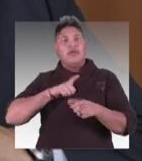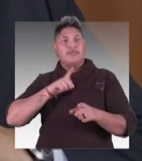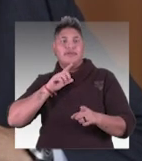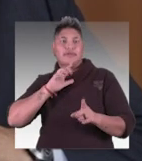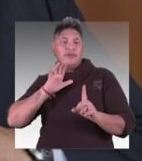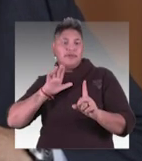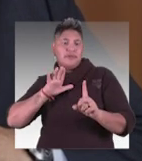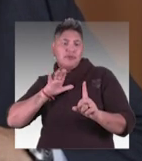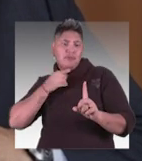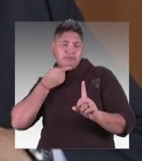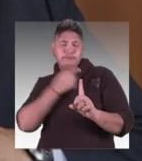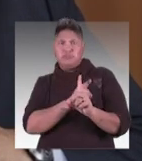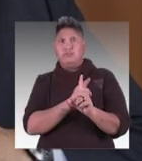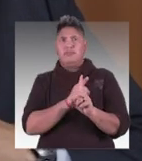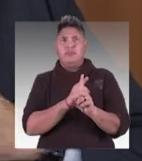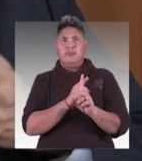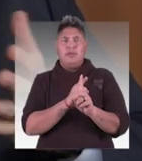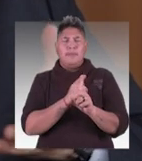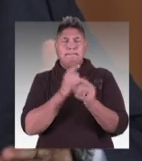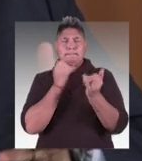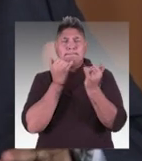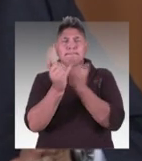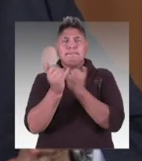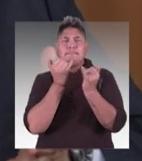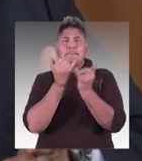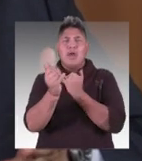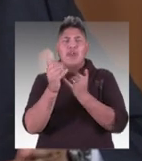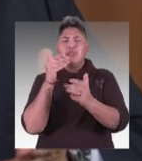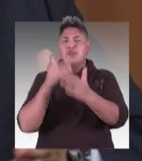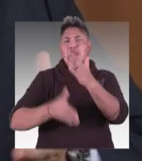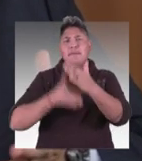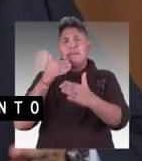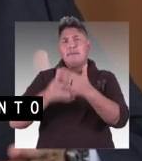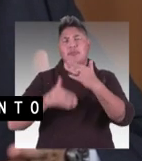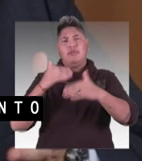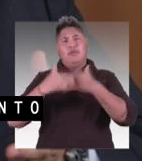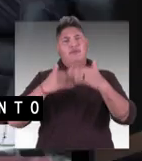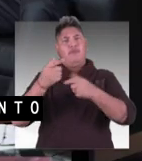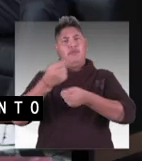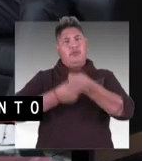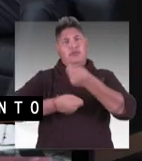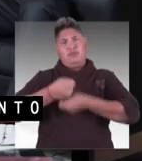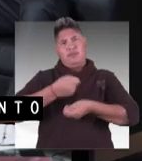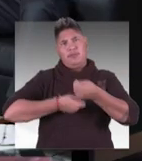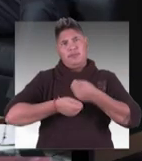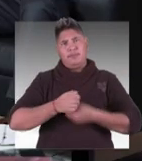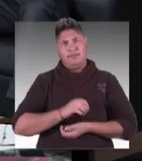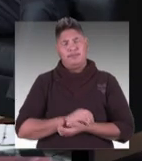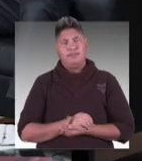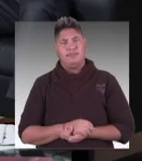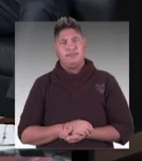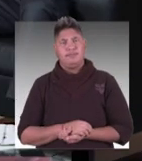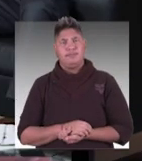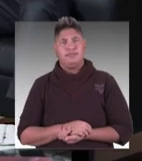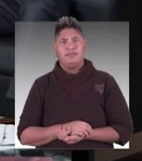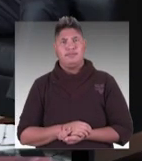se fossem empecilhos para o desenvolvimento econômico.